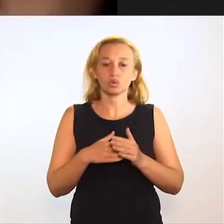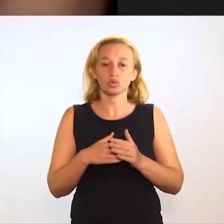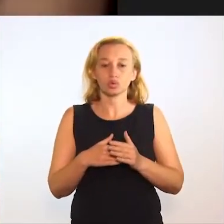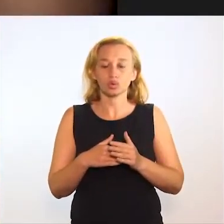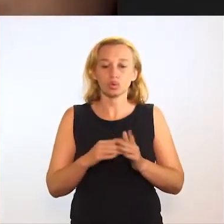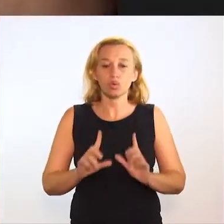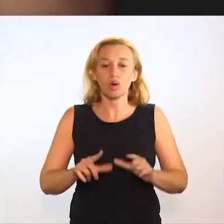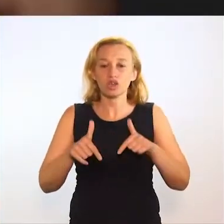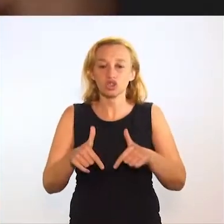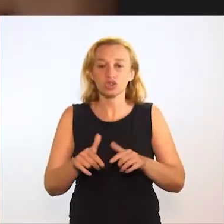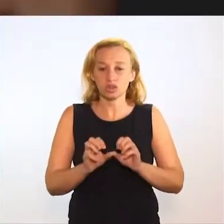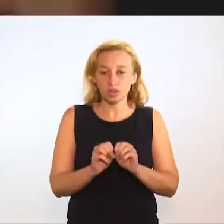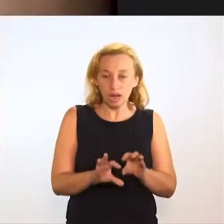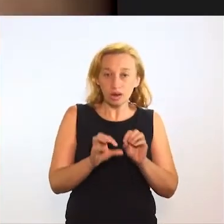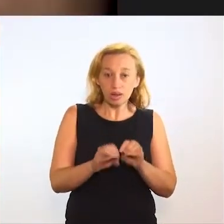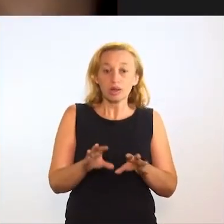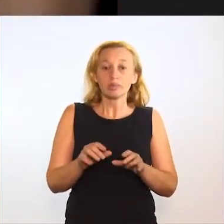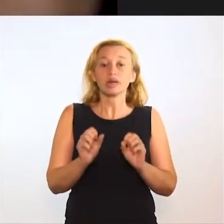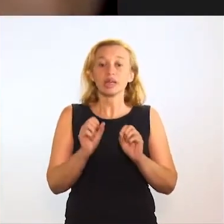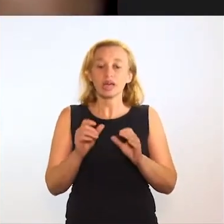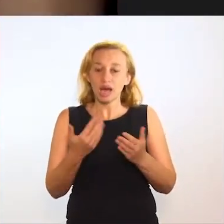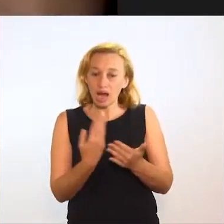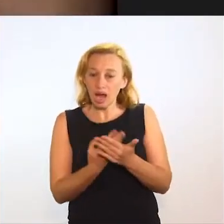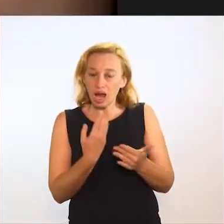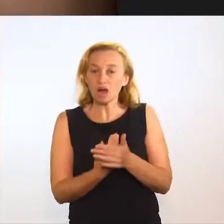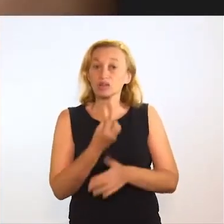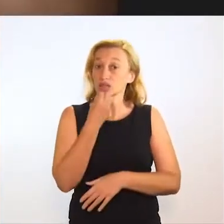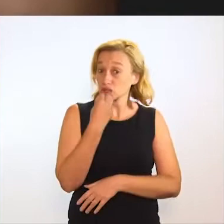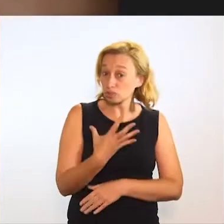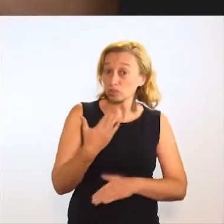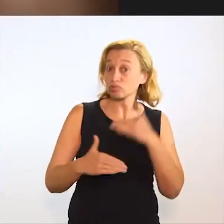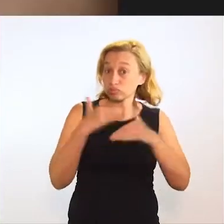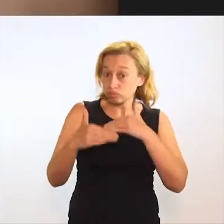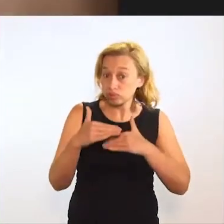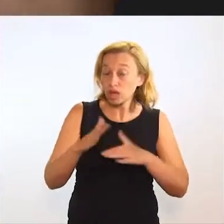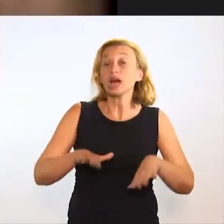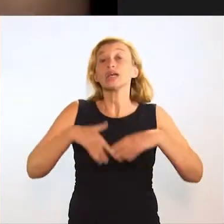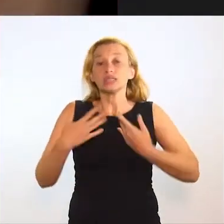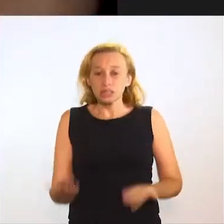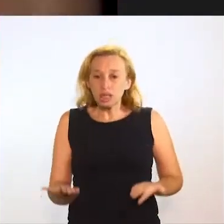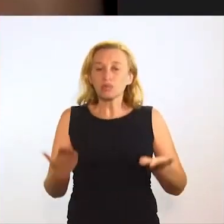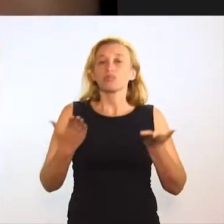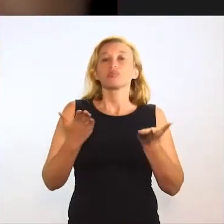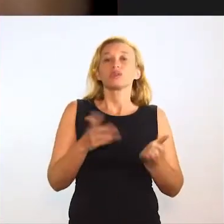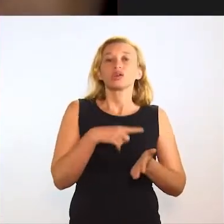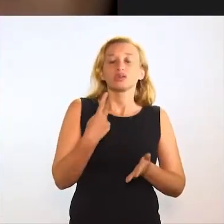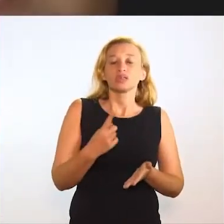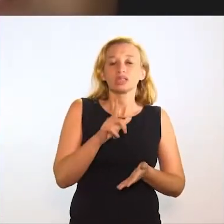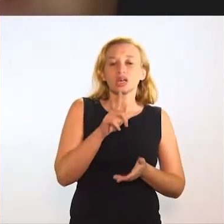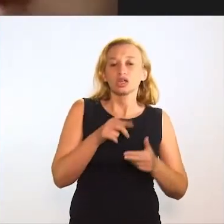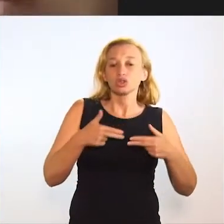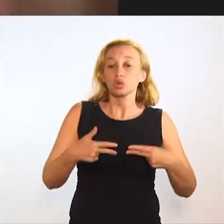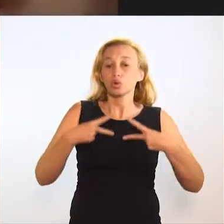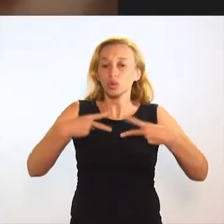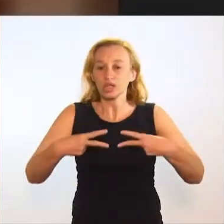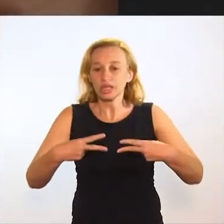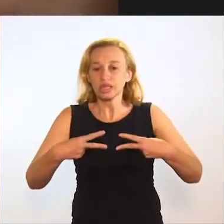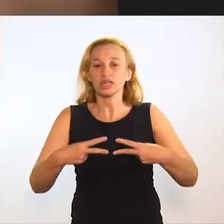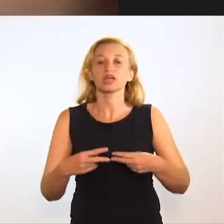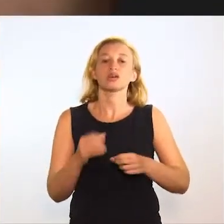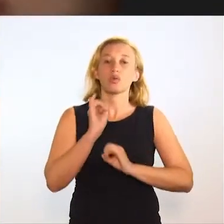parte que assessora essa aula, para que essa aula seja bem sucedida. Então, a gente fez esse link